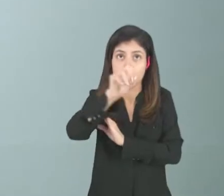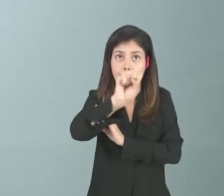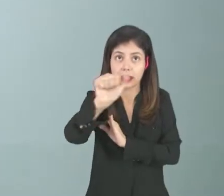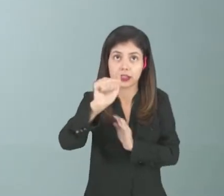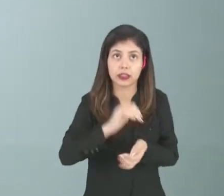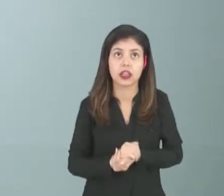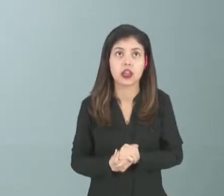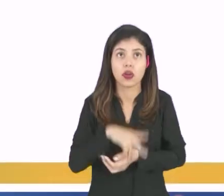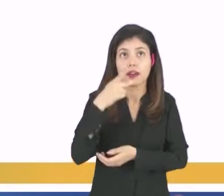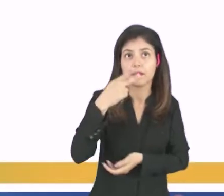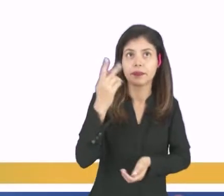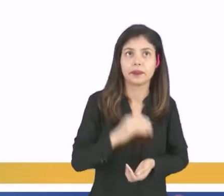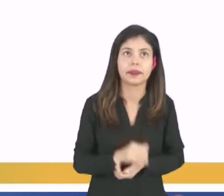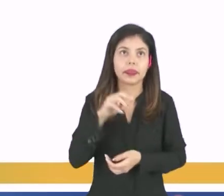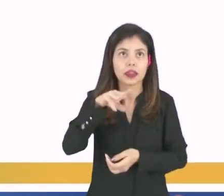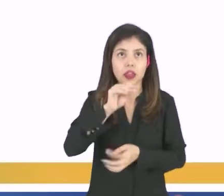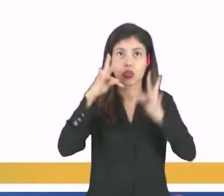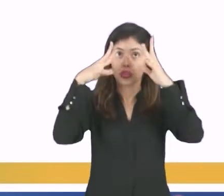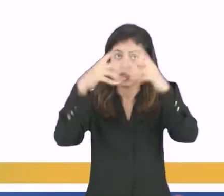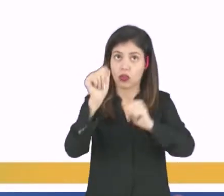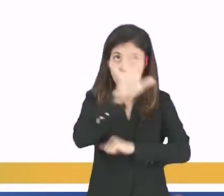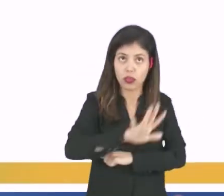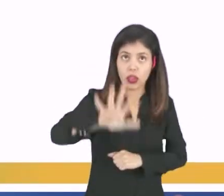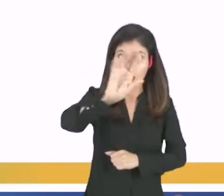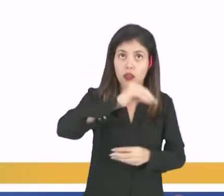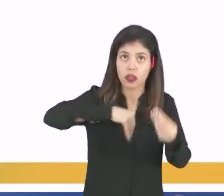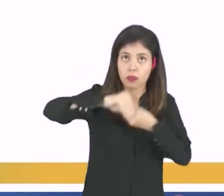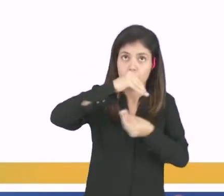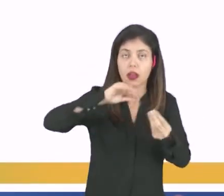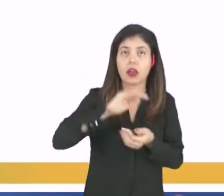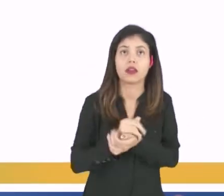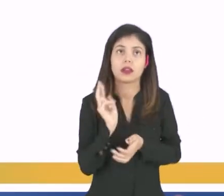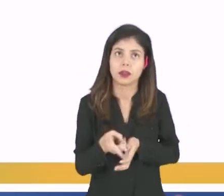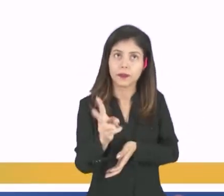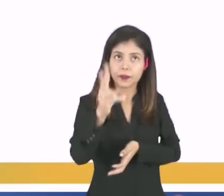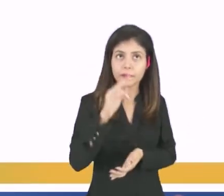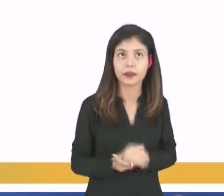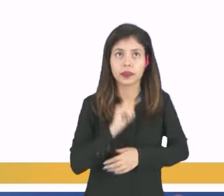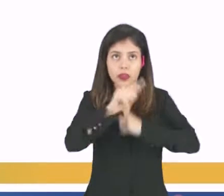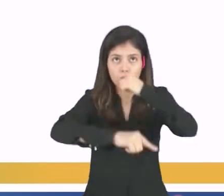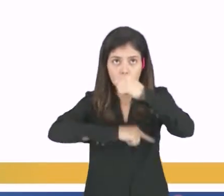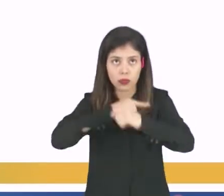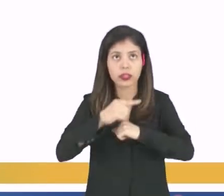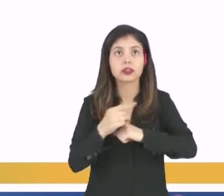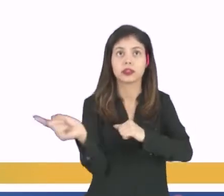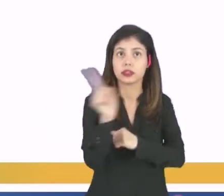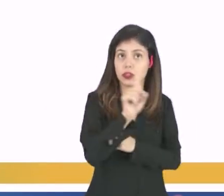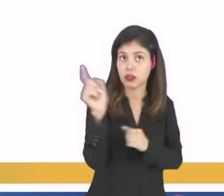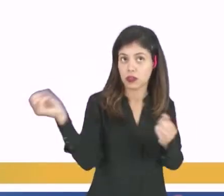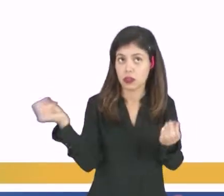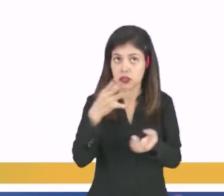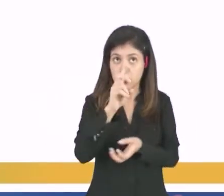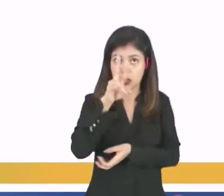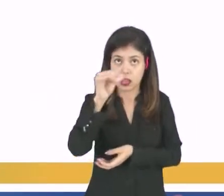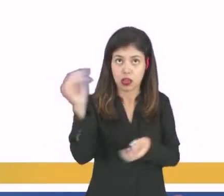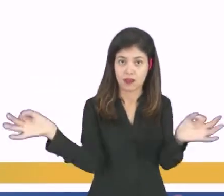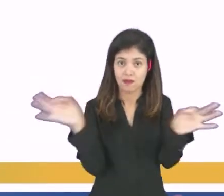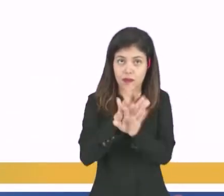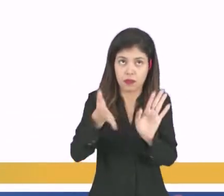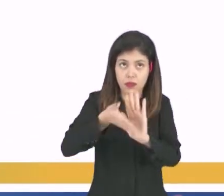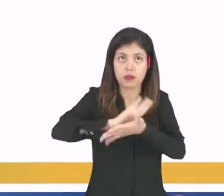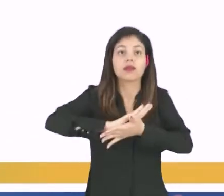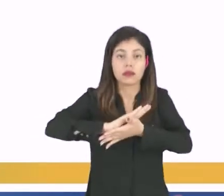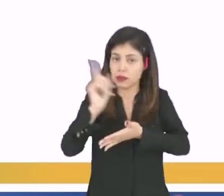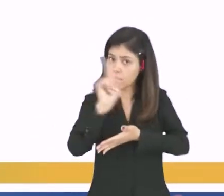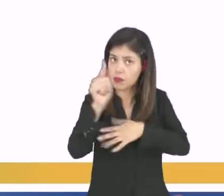massas, onde ele diz: a massa total de uma reação química ela é constante. Os átomos não são criados